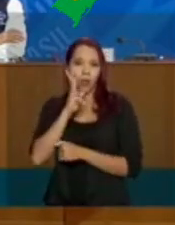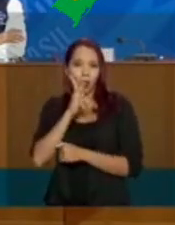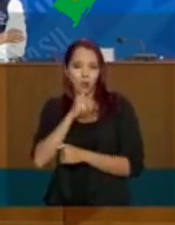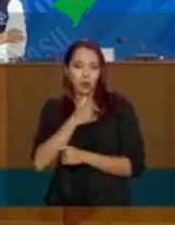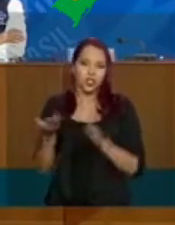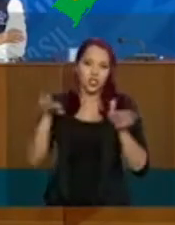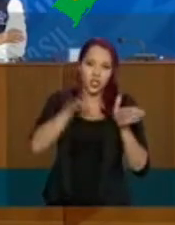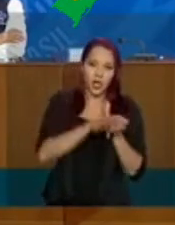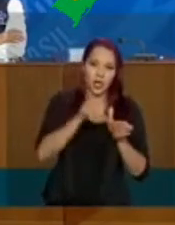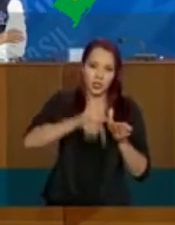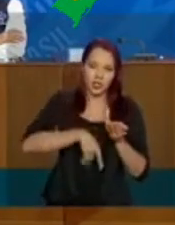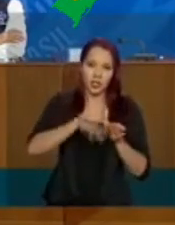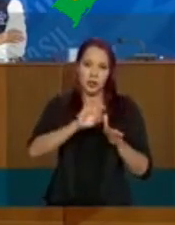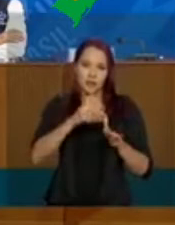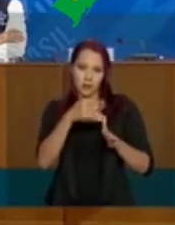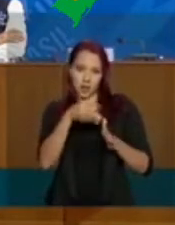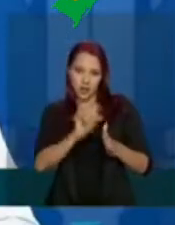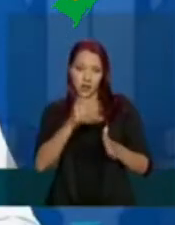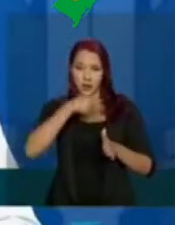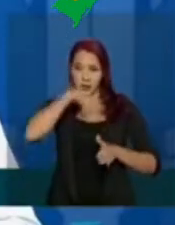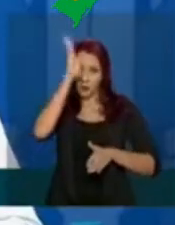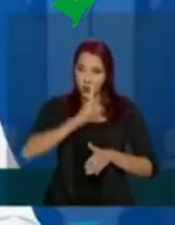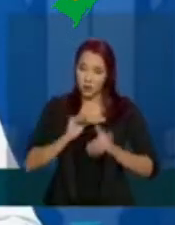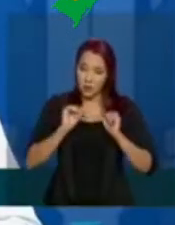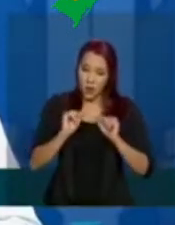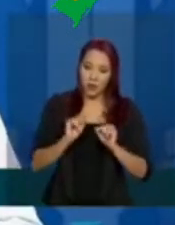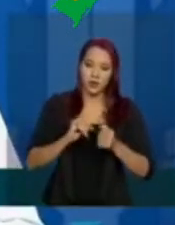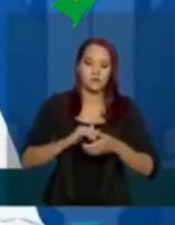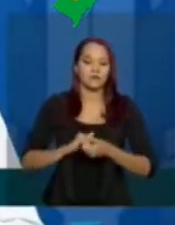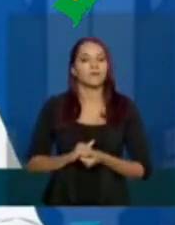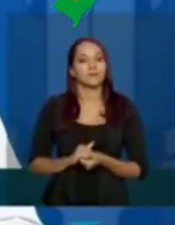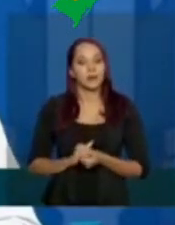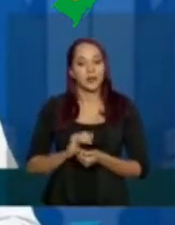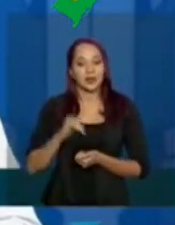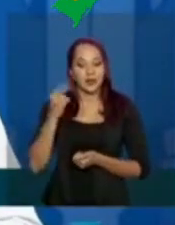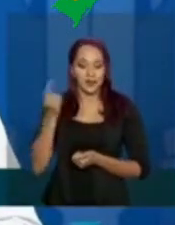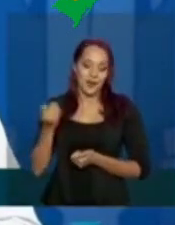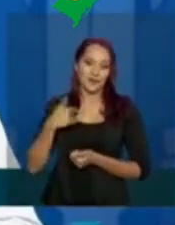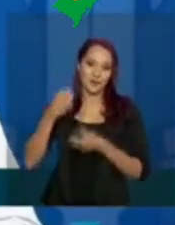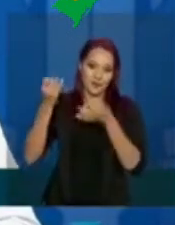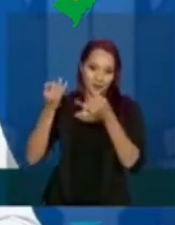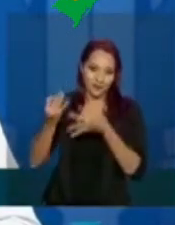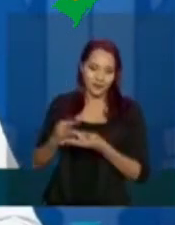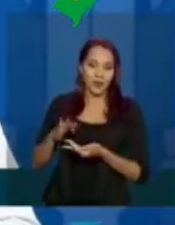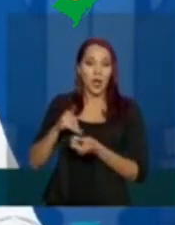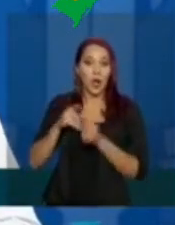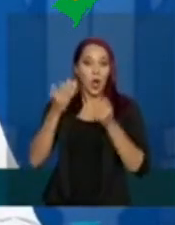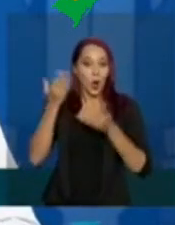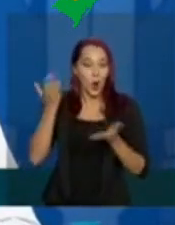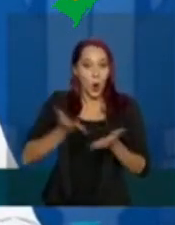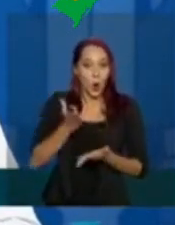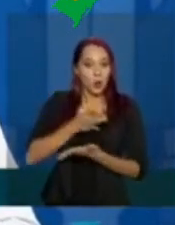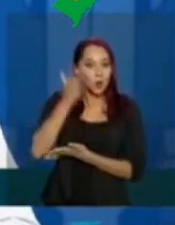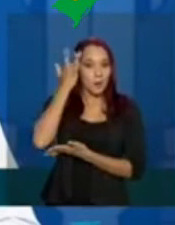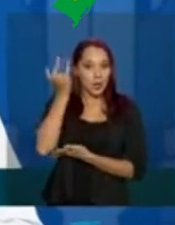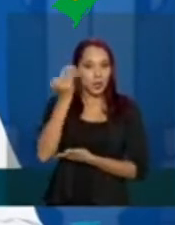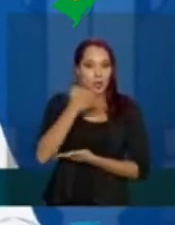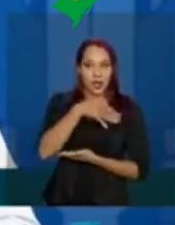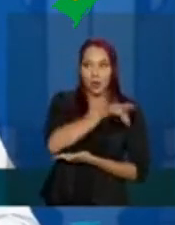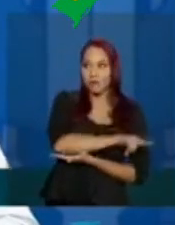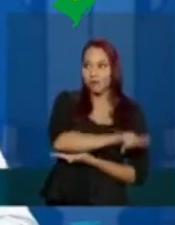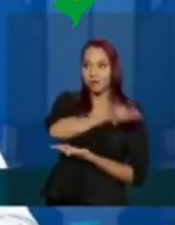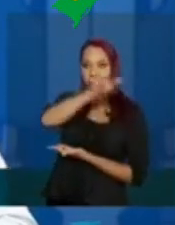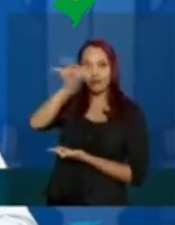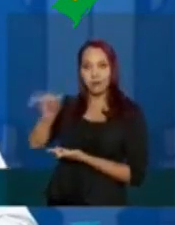respiradores no Brasil? Bom, isso daqui a gente espera, nós estamos mandando hoje, amanhã, para embarcar os primeiros lotes. Nós